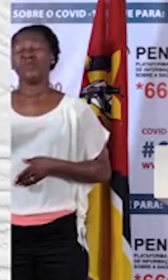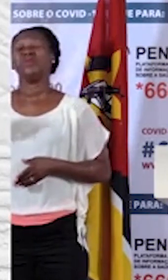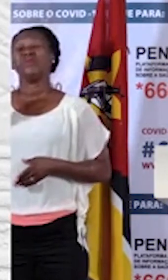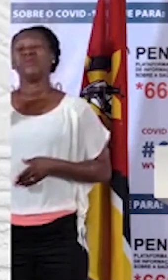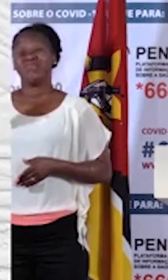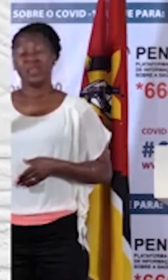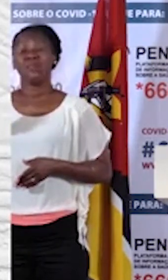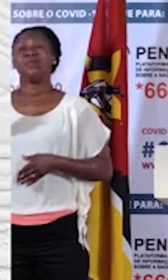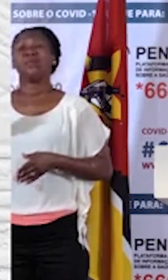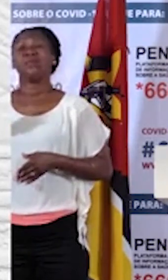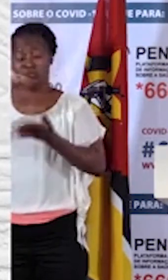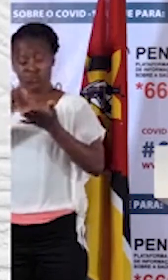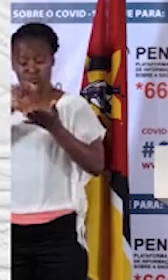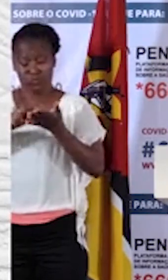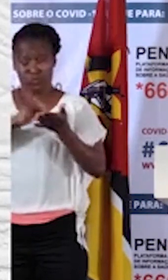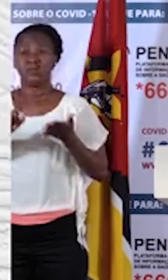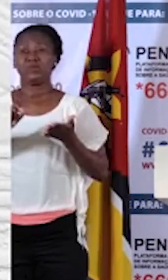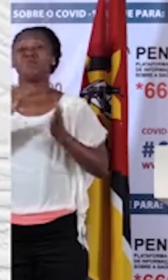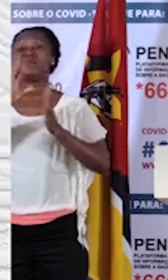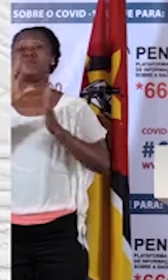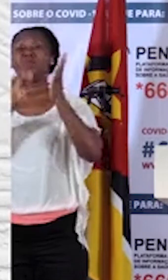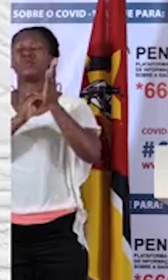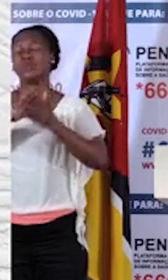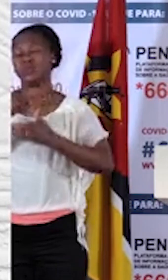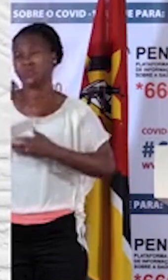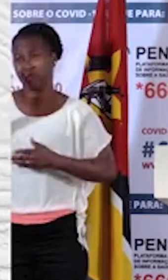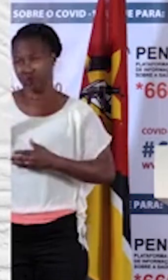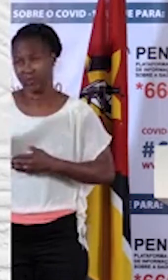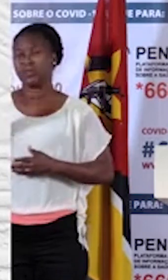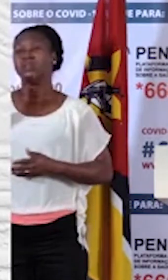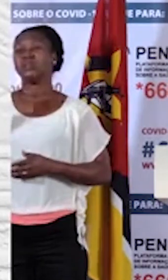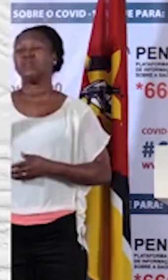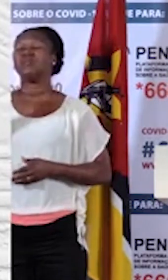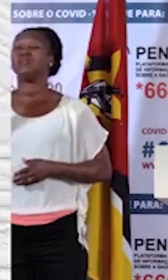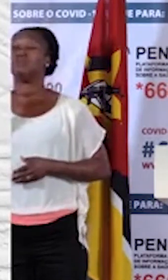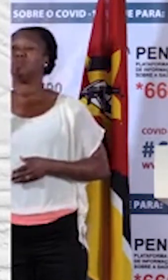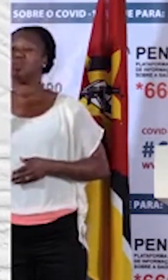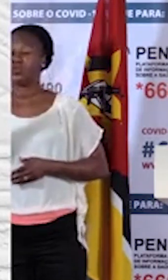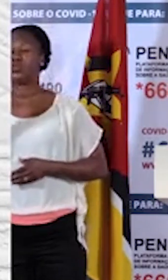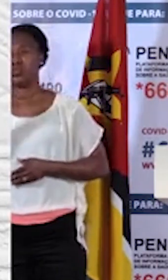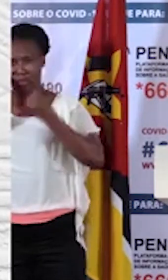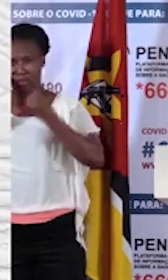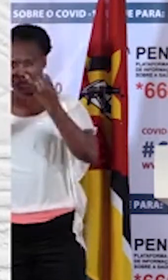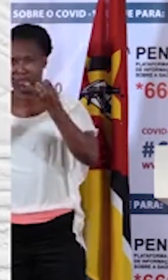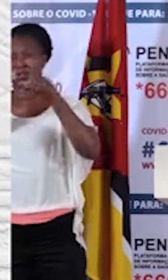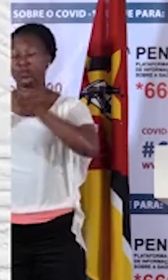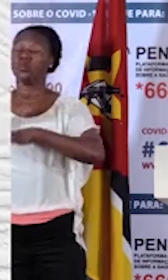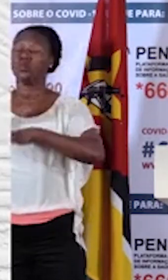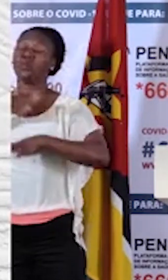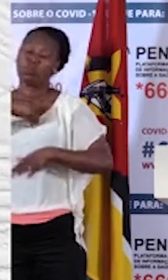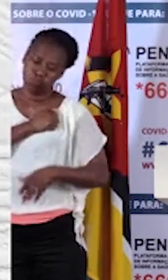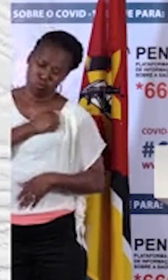continente registrou um cumulativo de 3.246 óbitos por Covid-19, dos